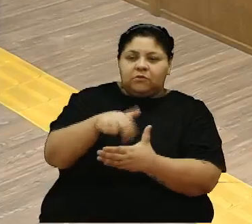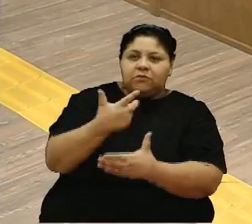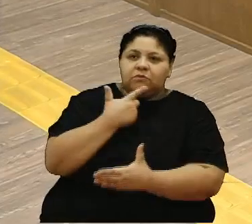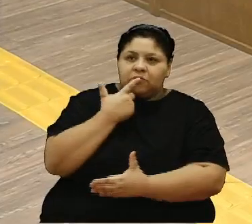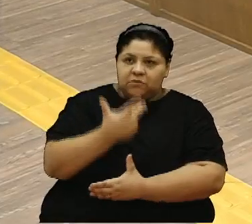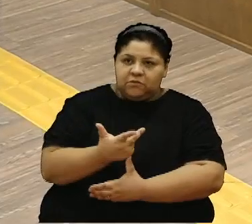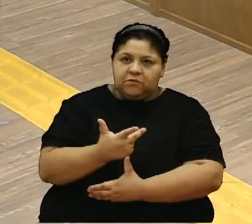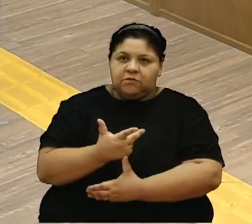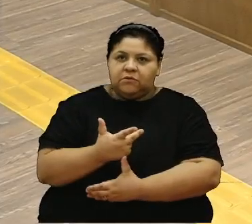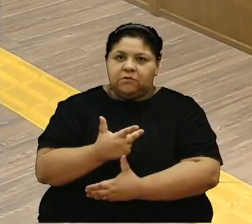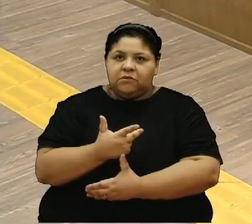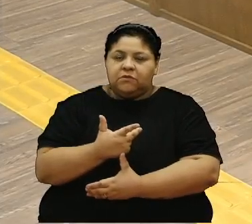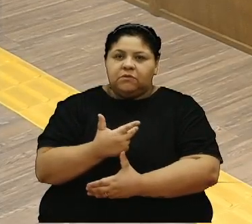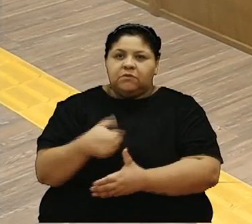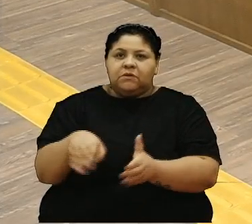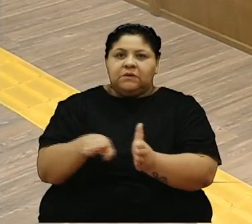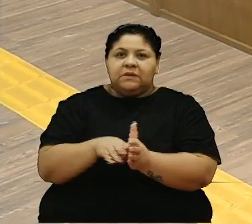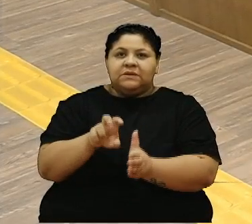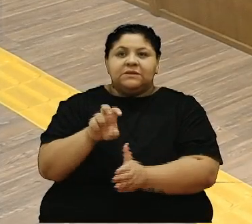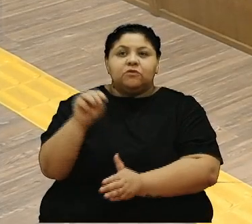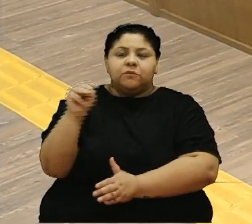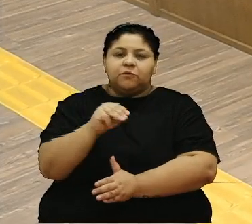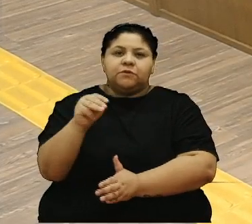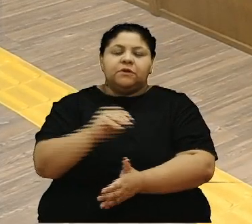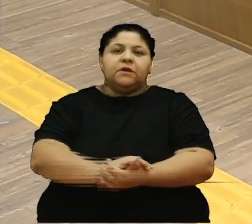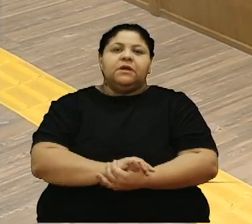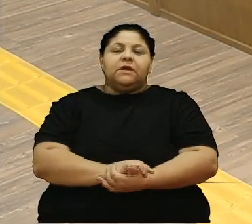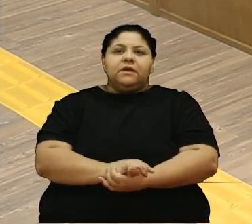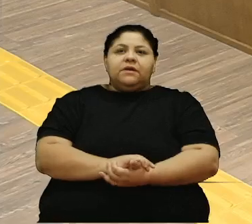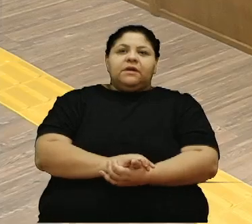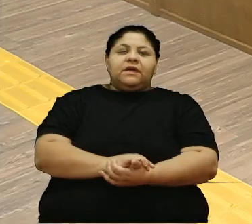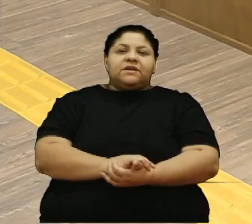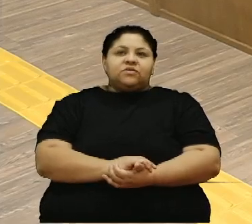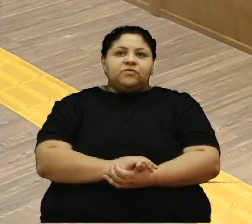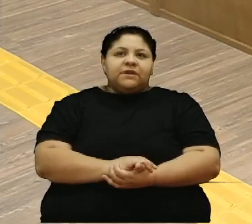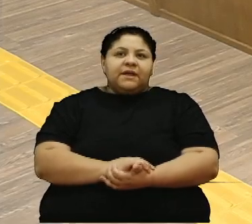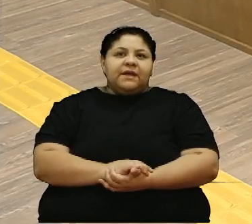ação pelo tempo de até 5 minutos.